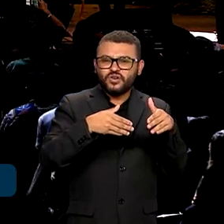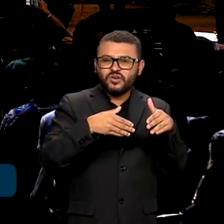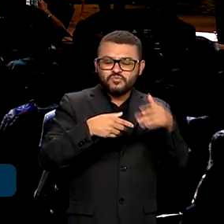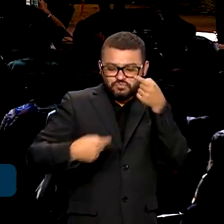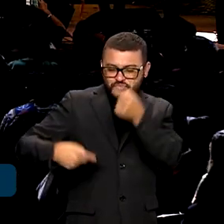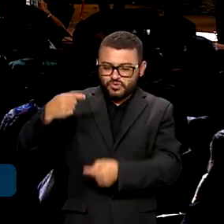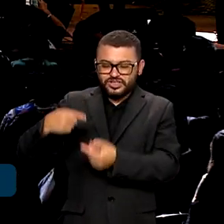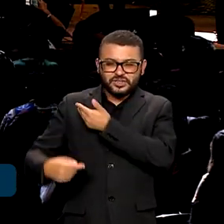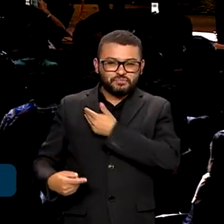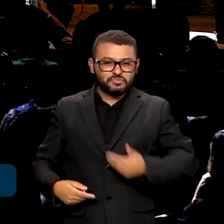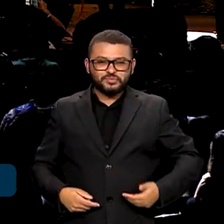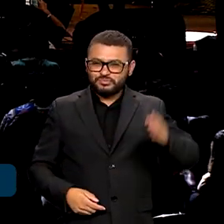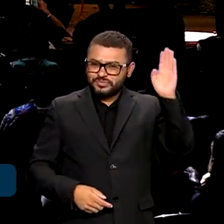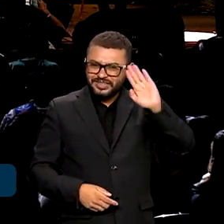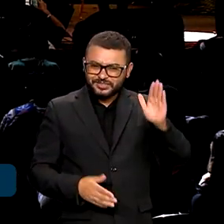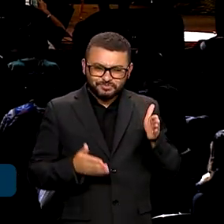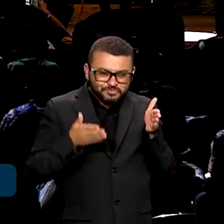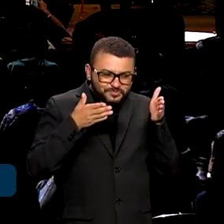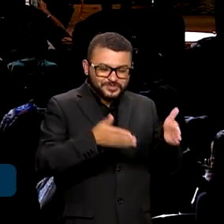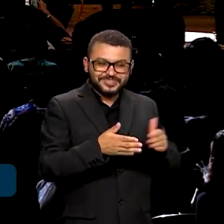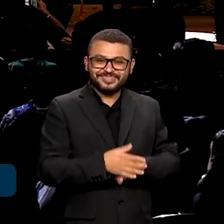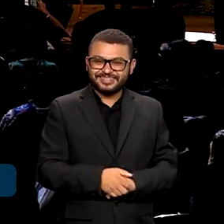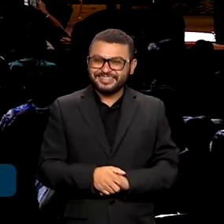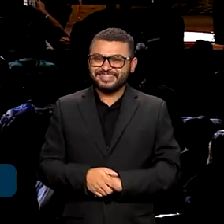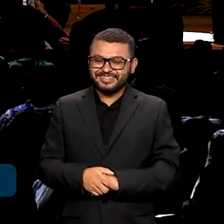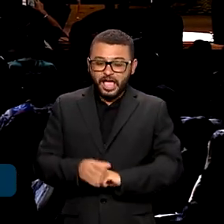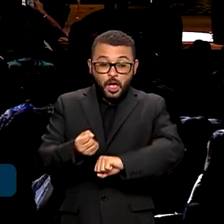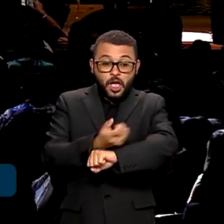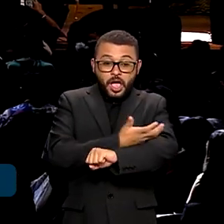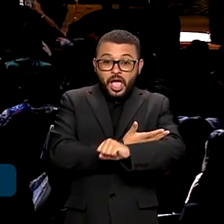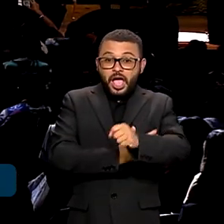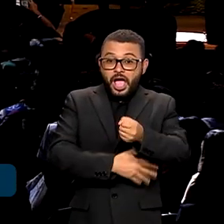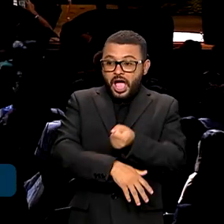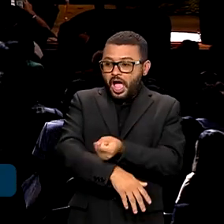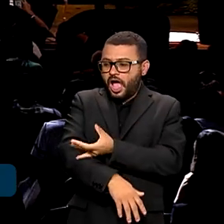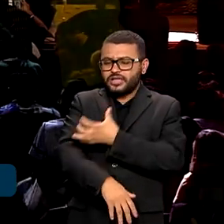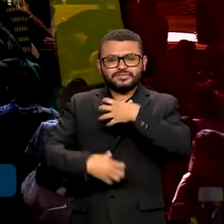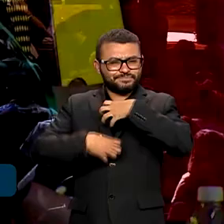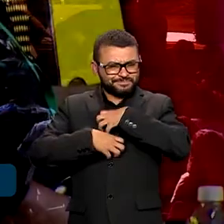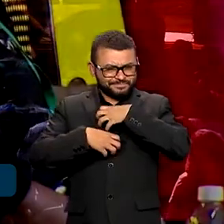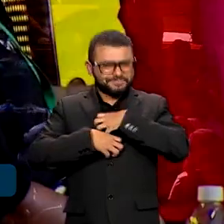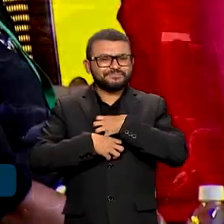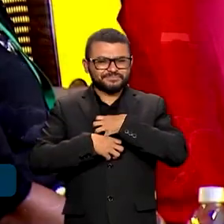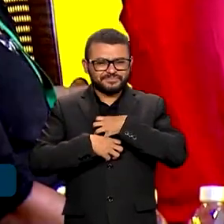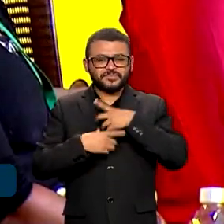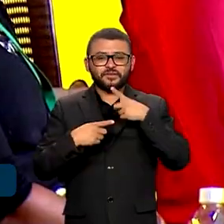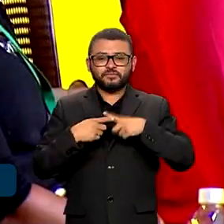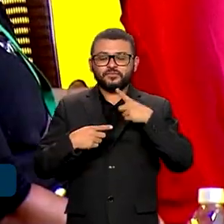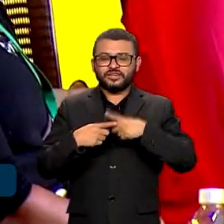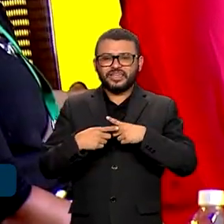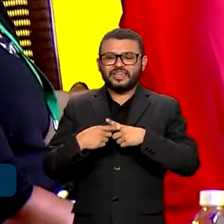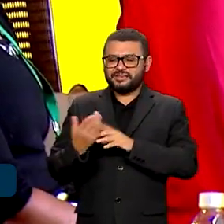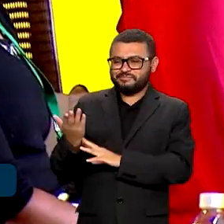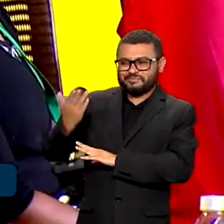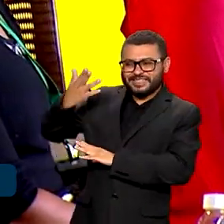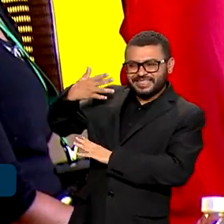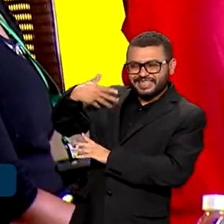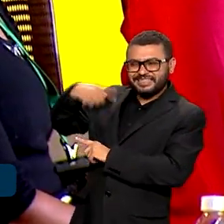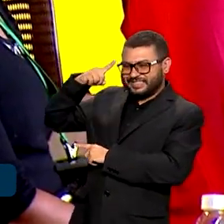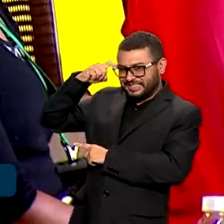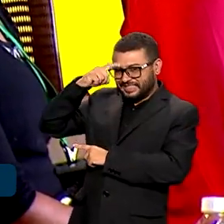públicas do Brasil. É muito emocionante estar aqui, porque foi muito difícil estar